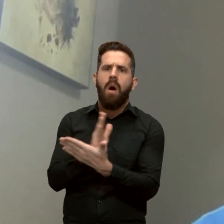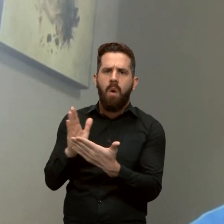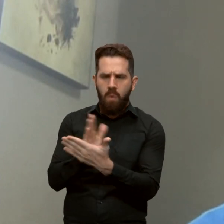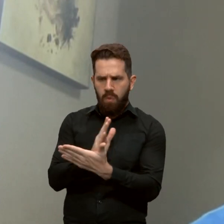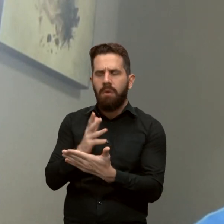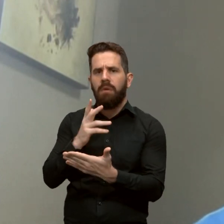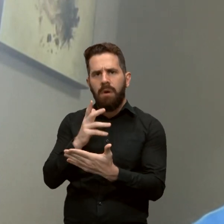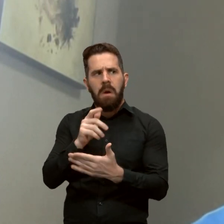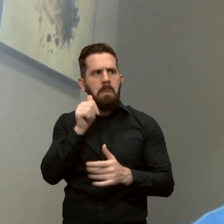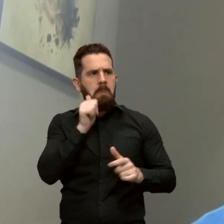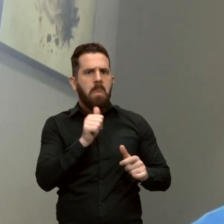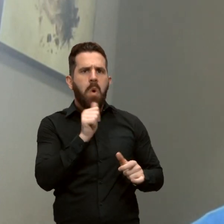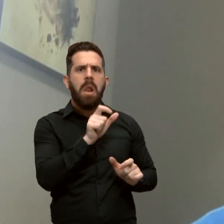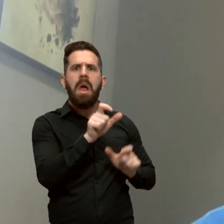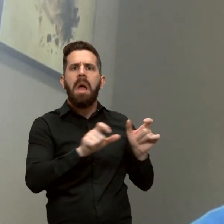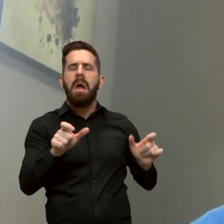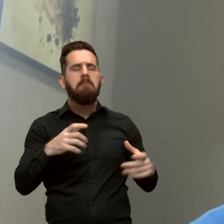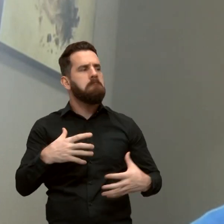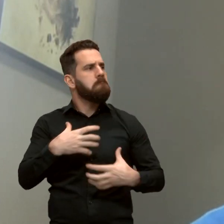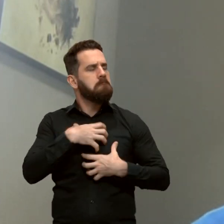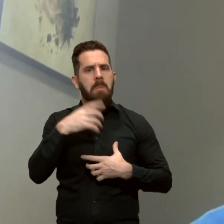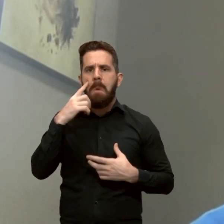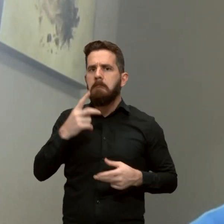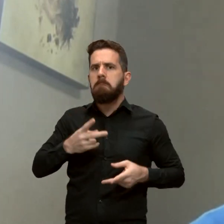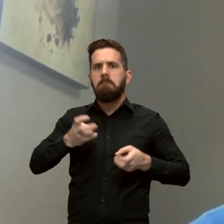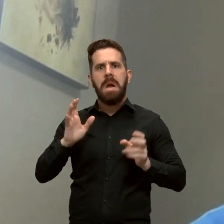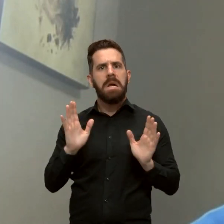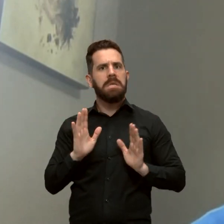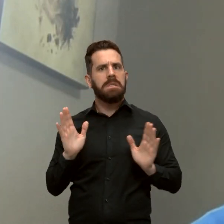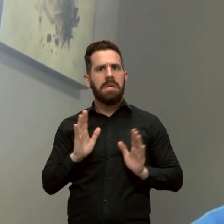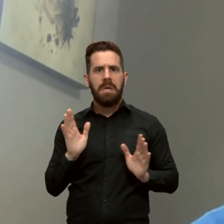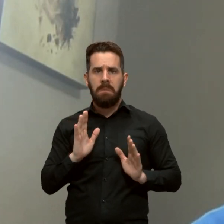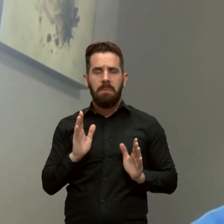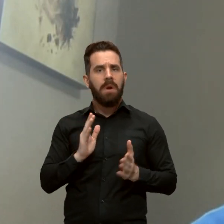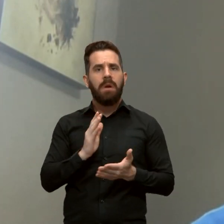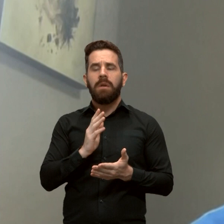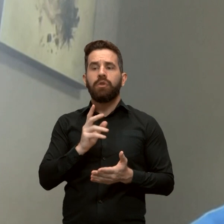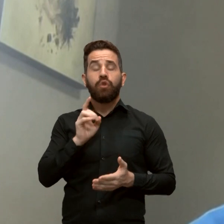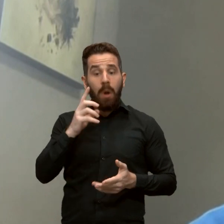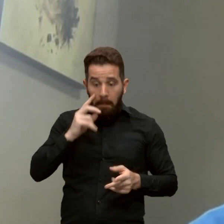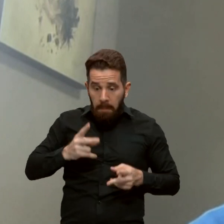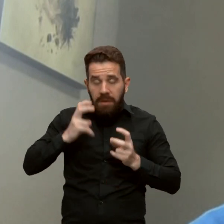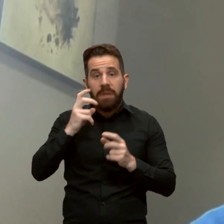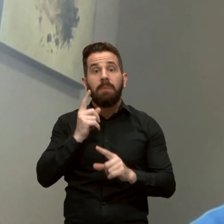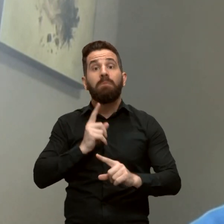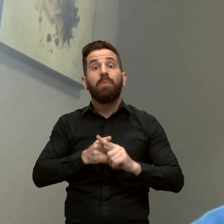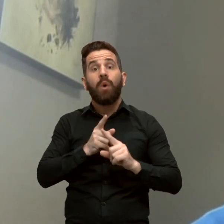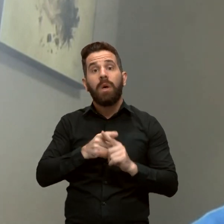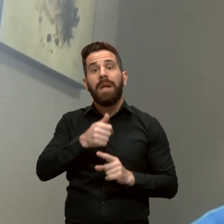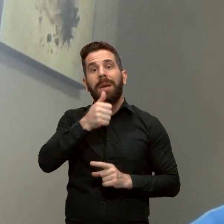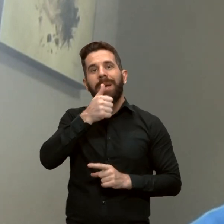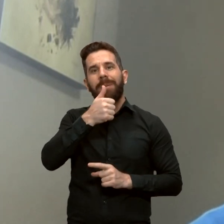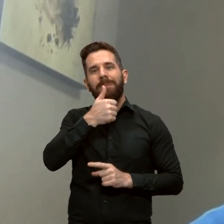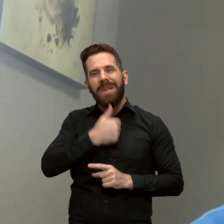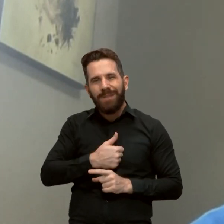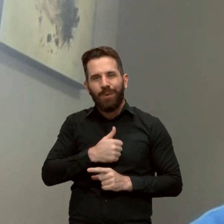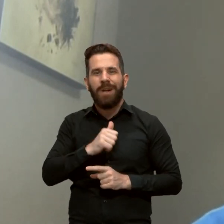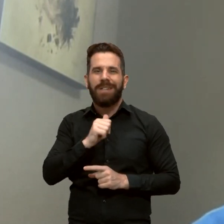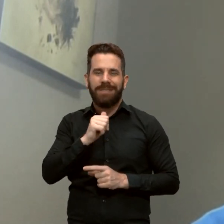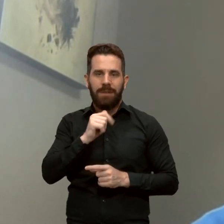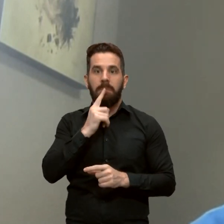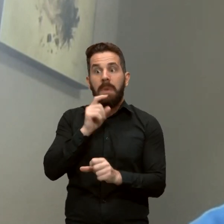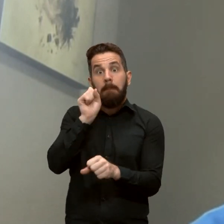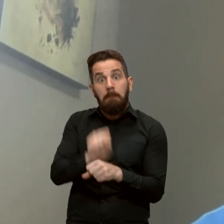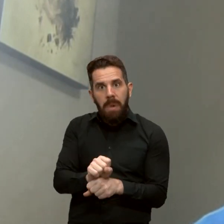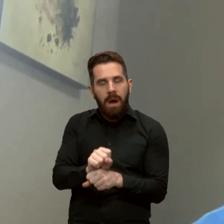essa transição sem nem perceber, só percebem porque a menstruação para, mas algumas mulheres não têm muitos